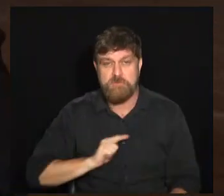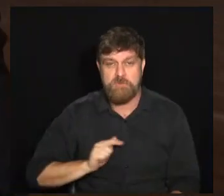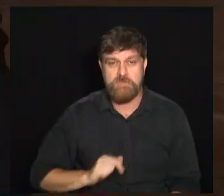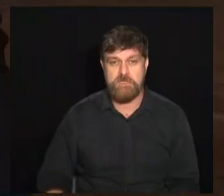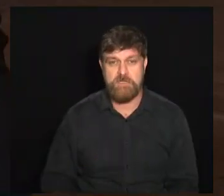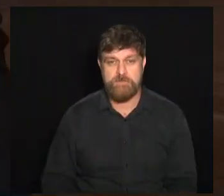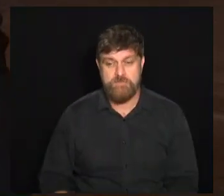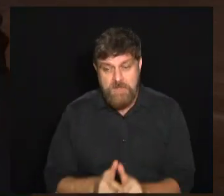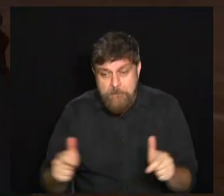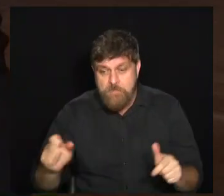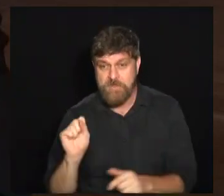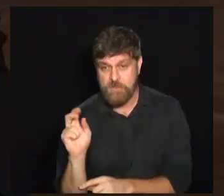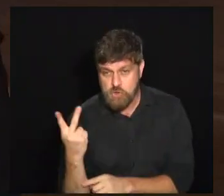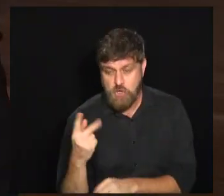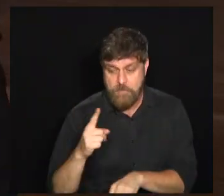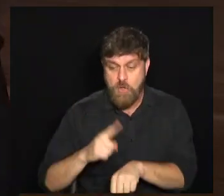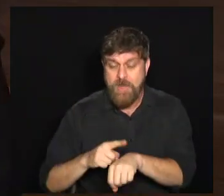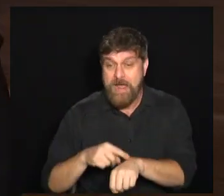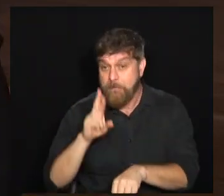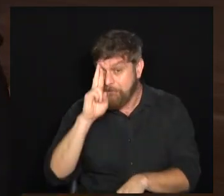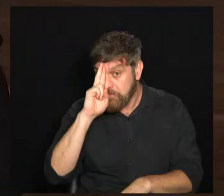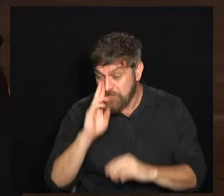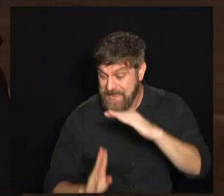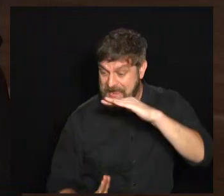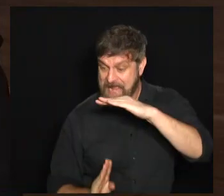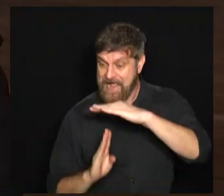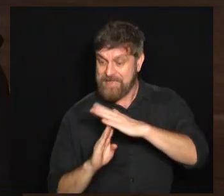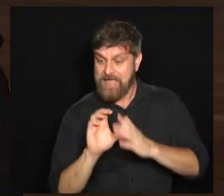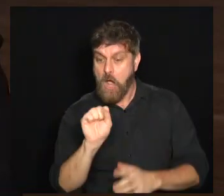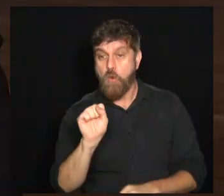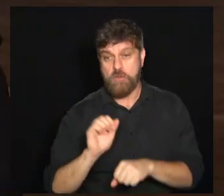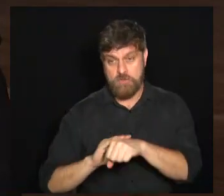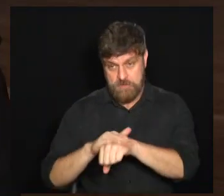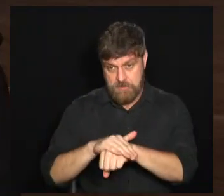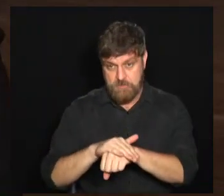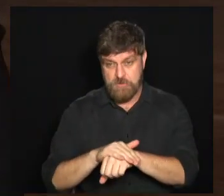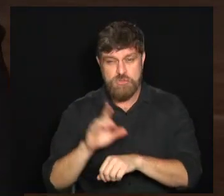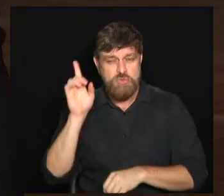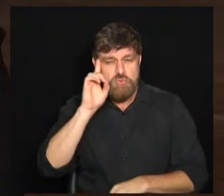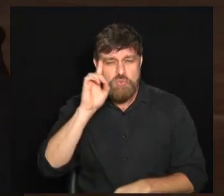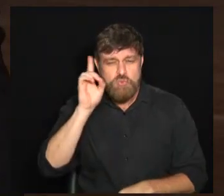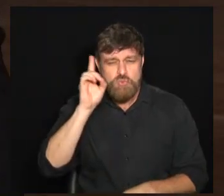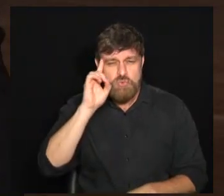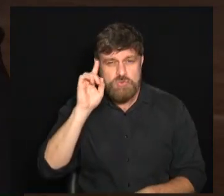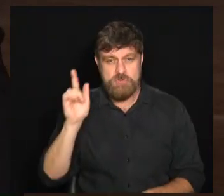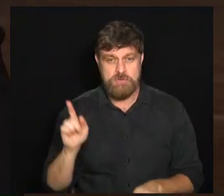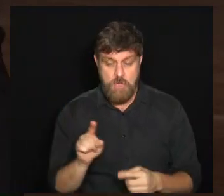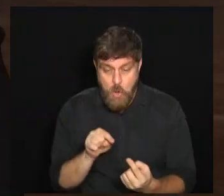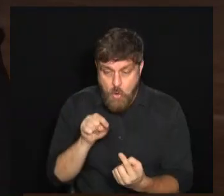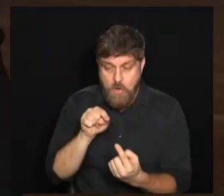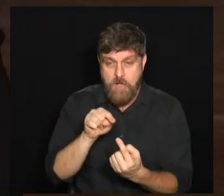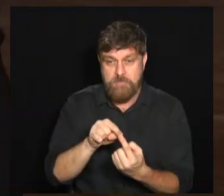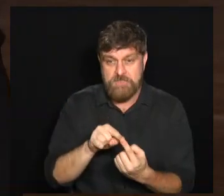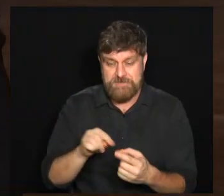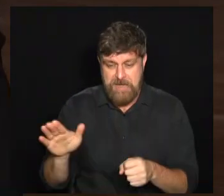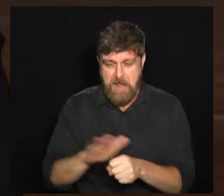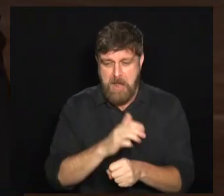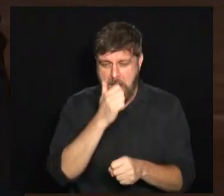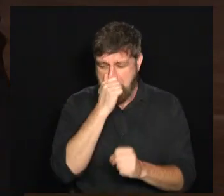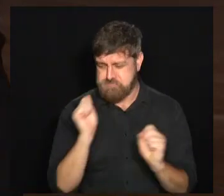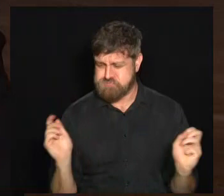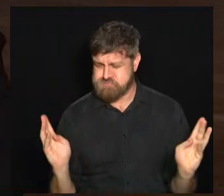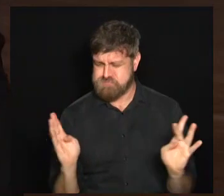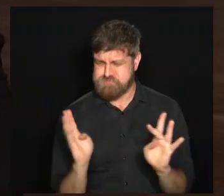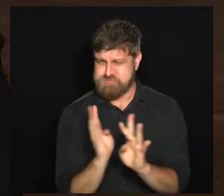shoppings vão adotar o horário da meio-dia às 20 horas, em todos os dias. no intuito de evitar a aglomeração na entrada